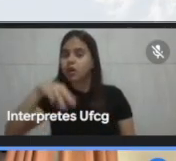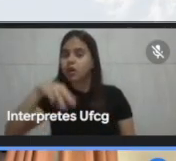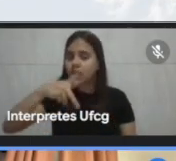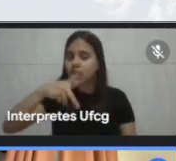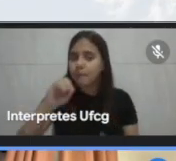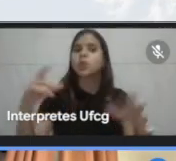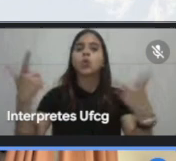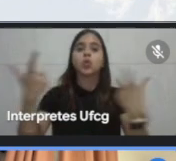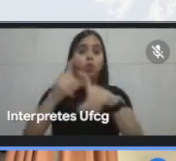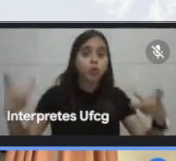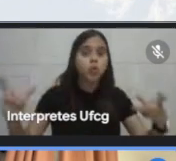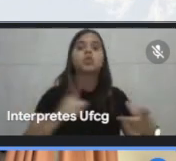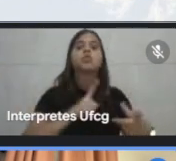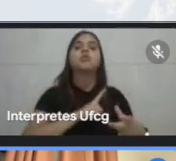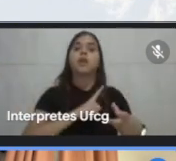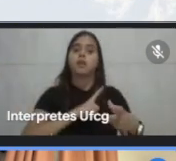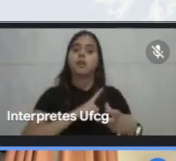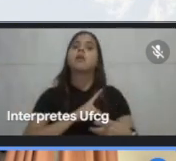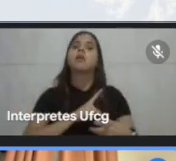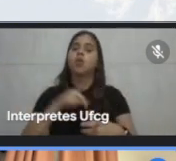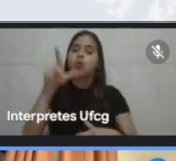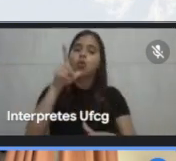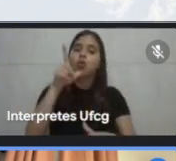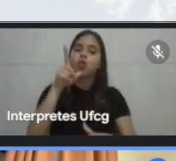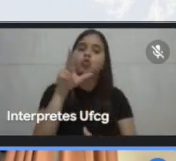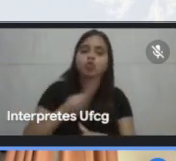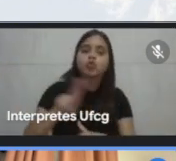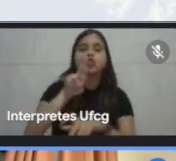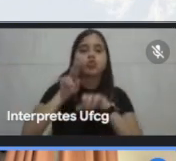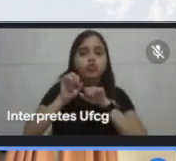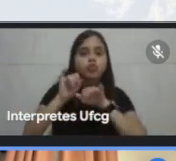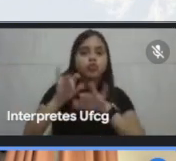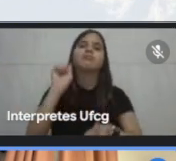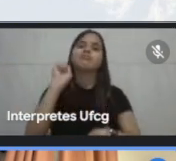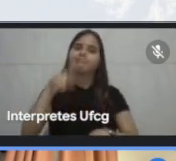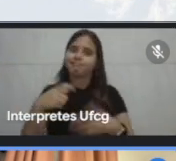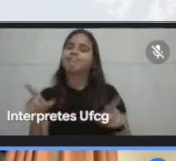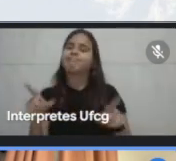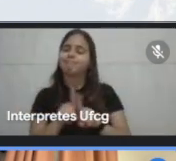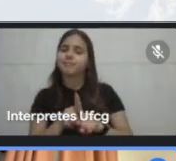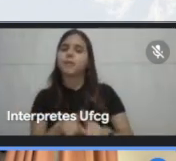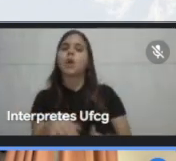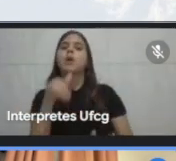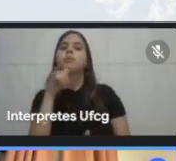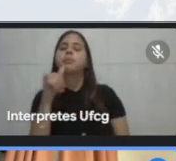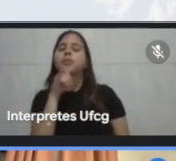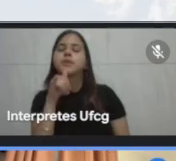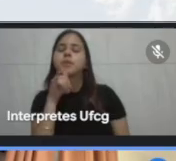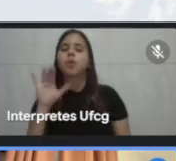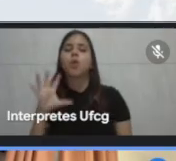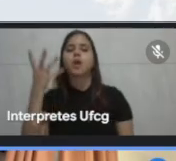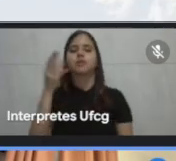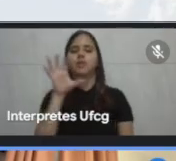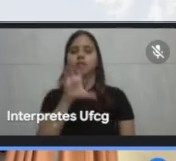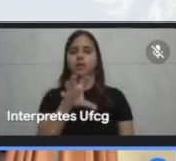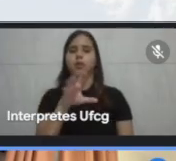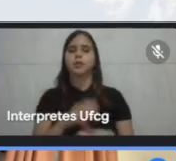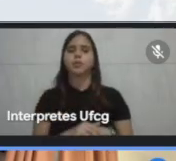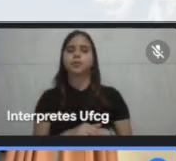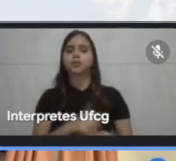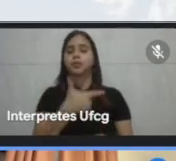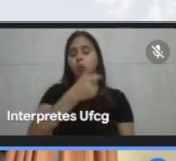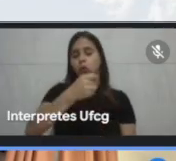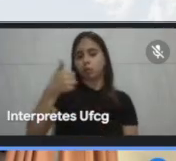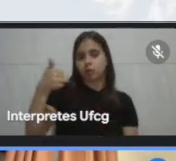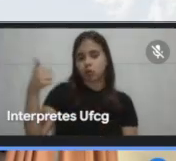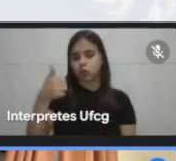A nível de comparação agora, para os resultados, a gente tem aqui, por exemplo, que entre 2011 e